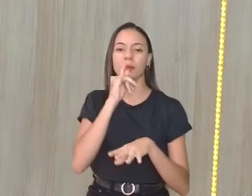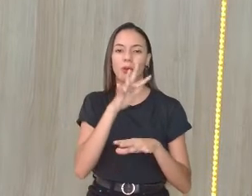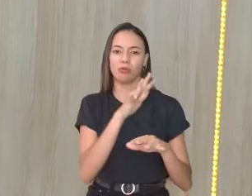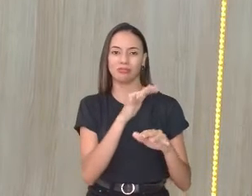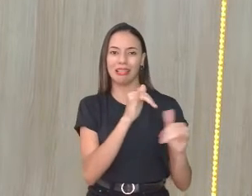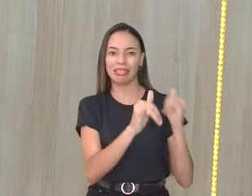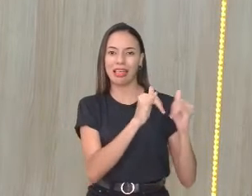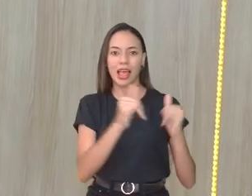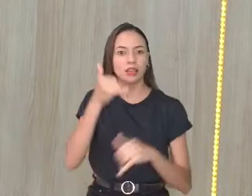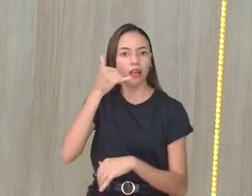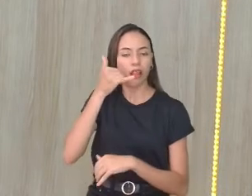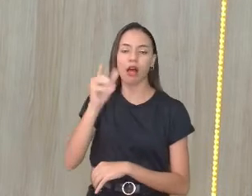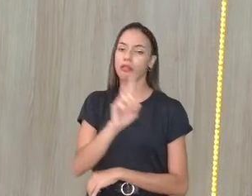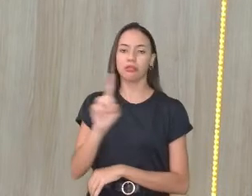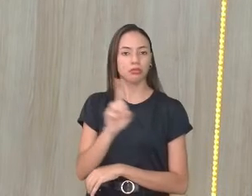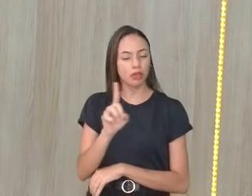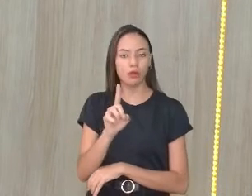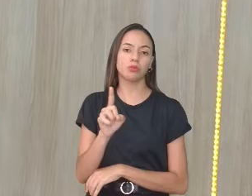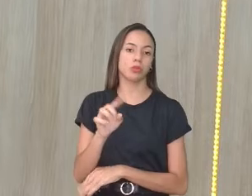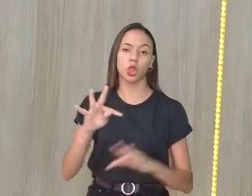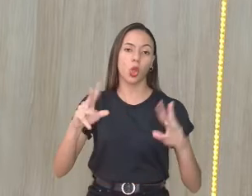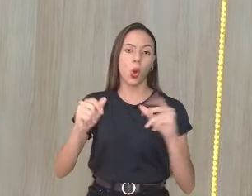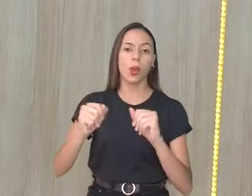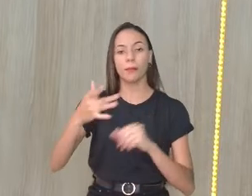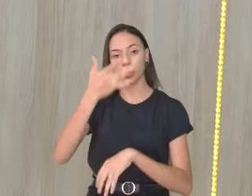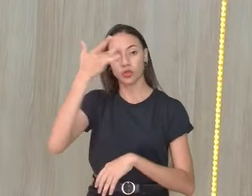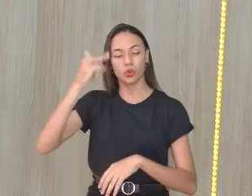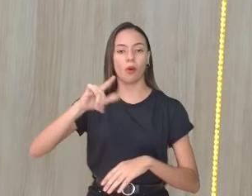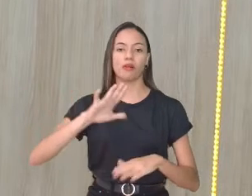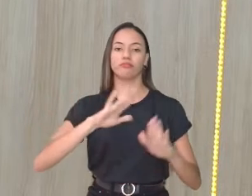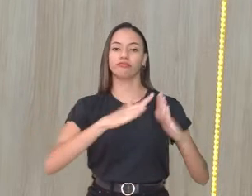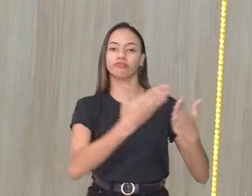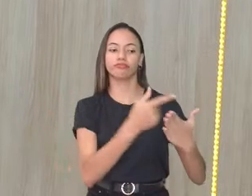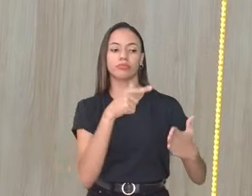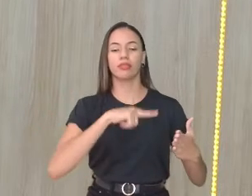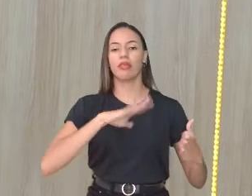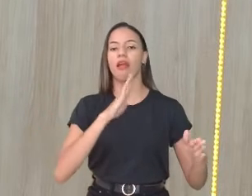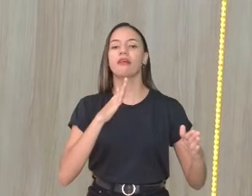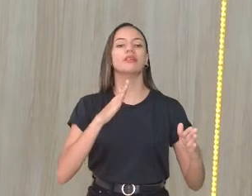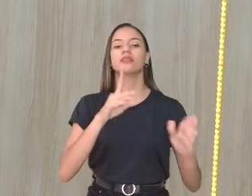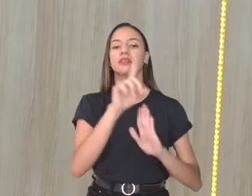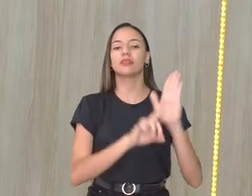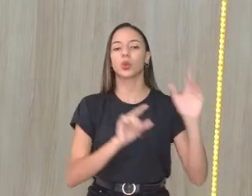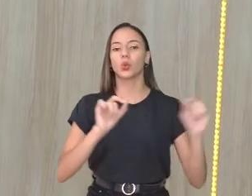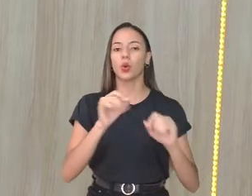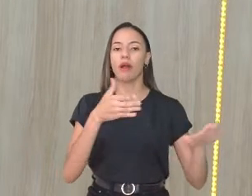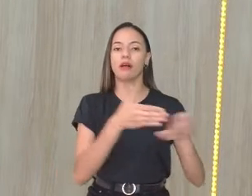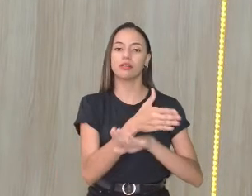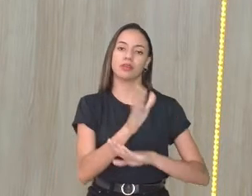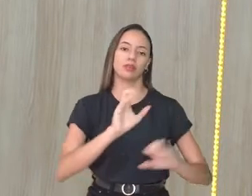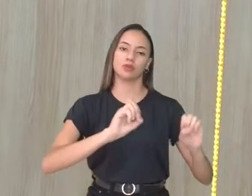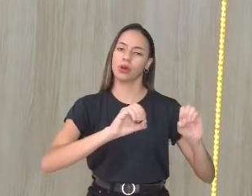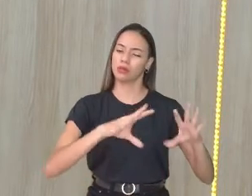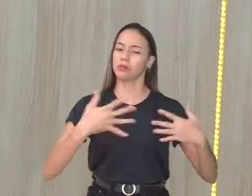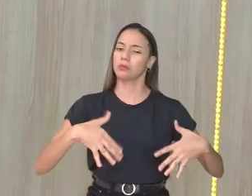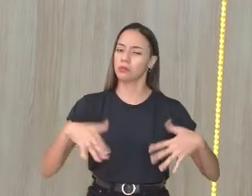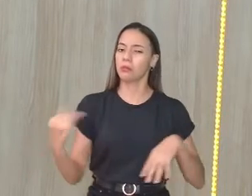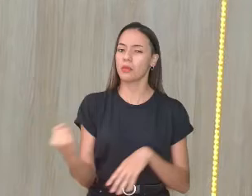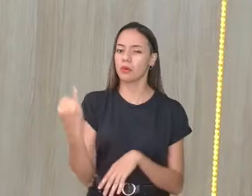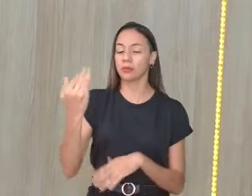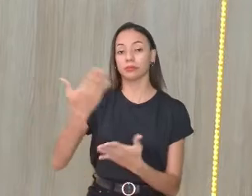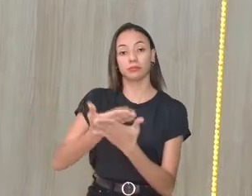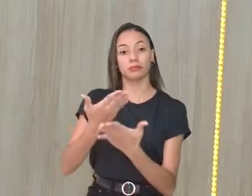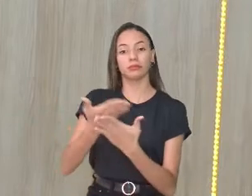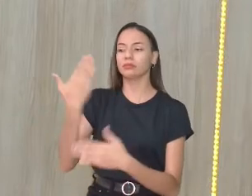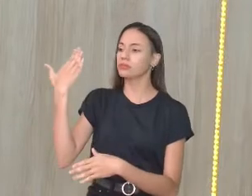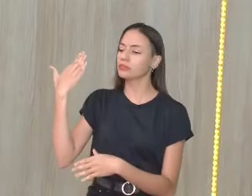né? Todos da rede têm esse direito aí, coisa boa, né? Direito à educação, importantíssimo, né? E na aula